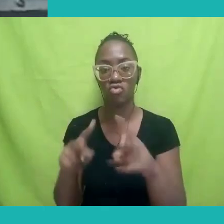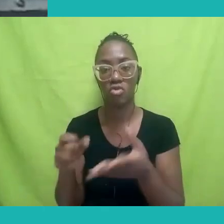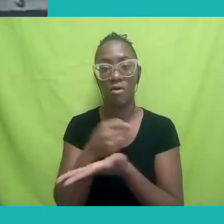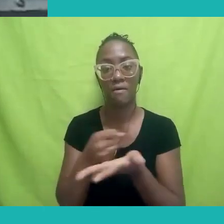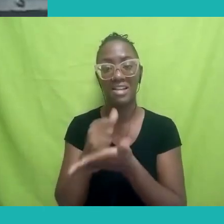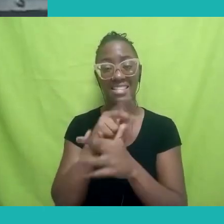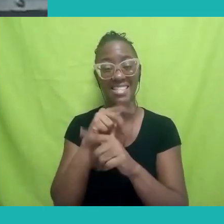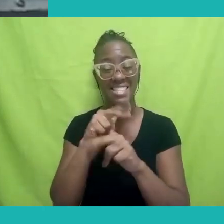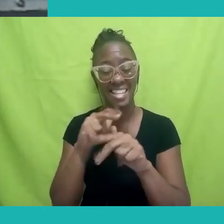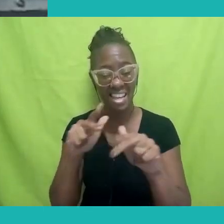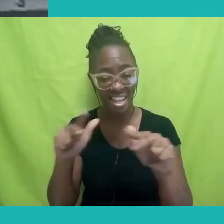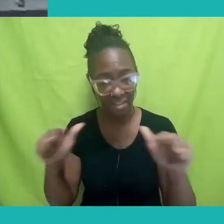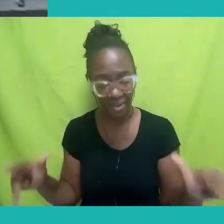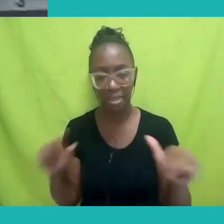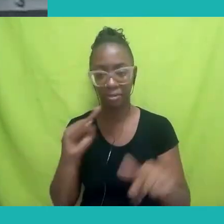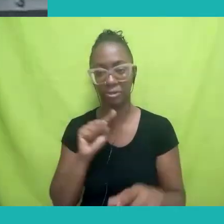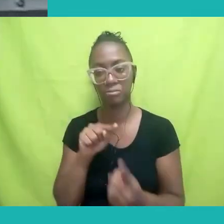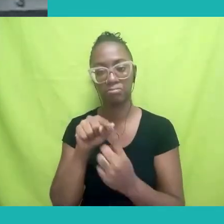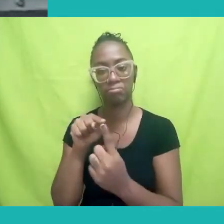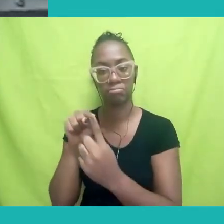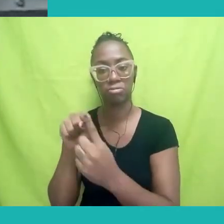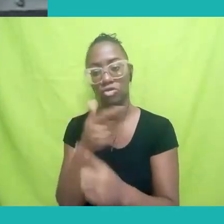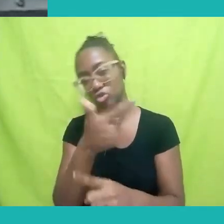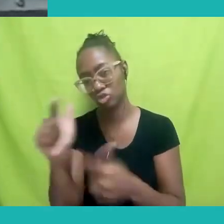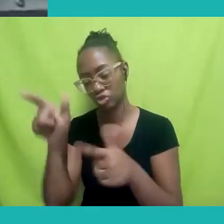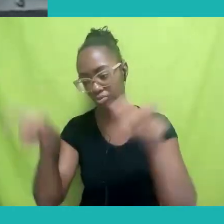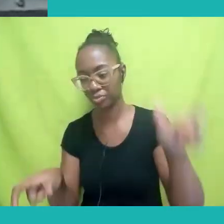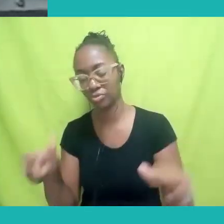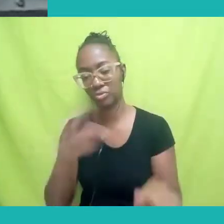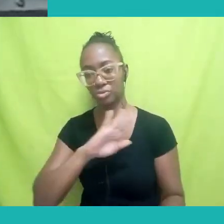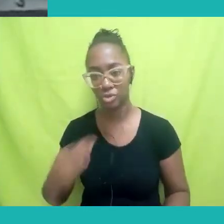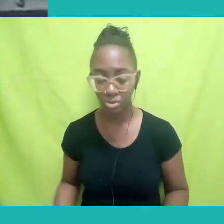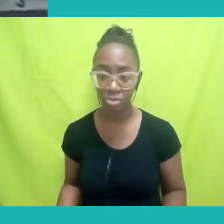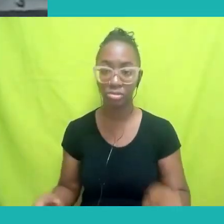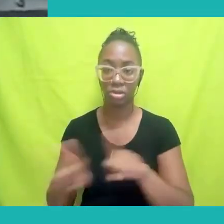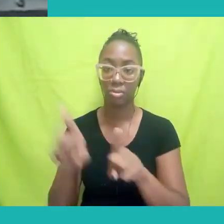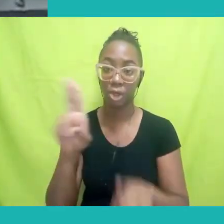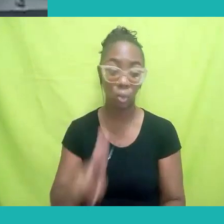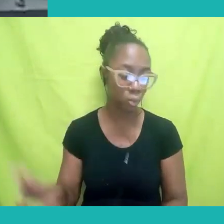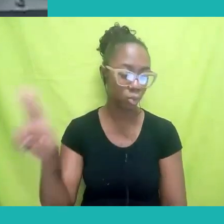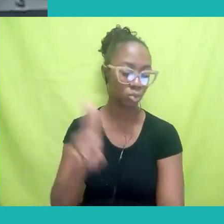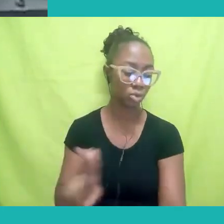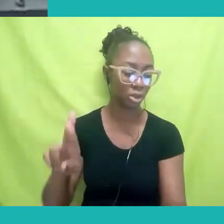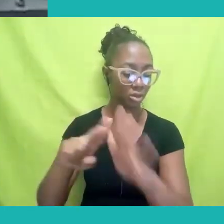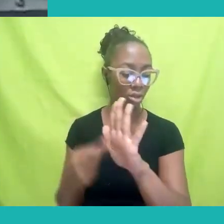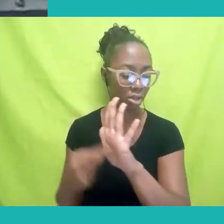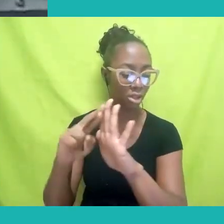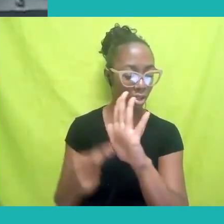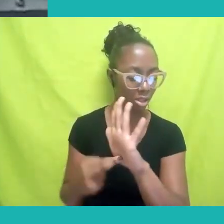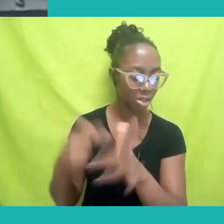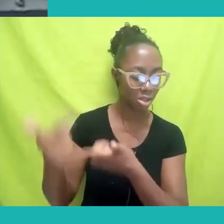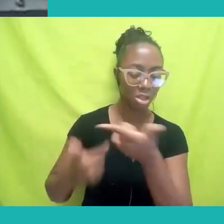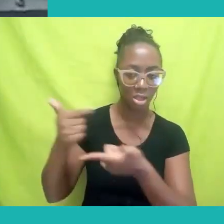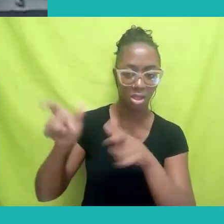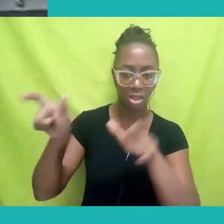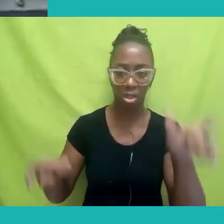diversos daqueles referentes aos demais agentes públicos, aplicando-se as regras atinentes a trabalhadores e agentes